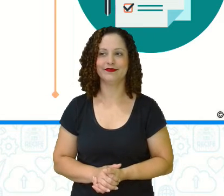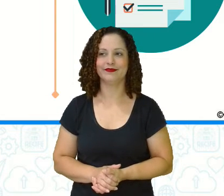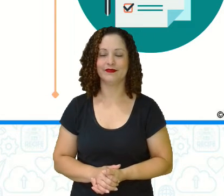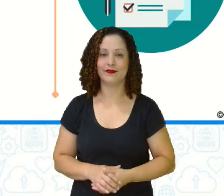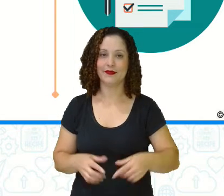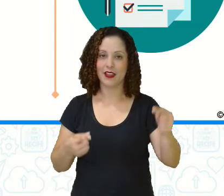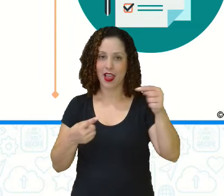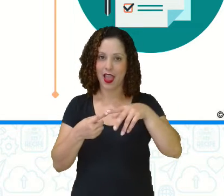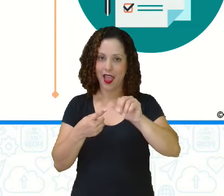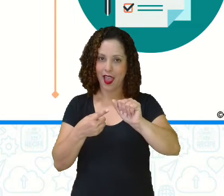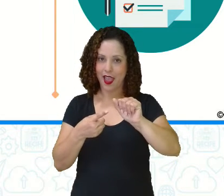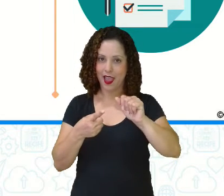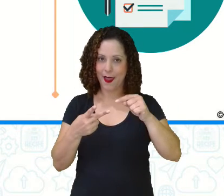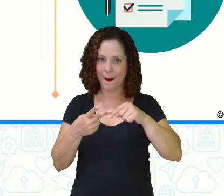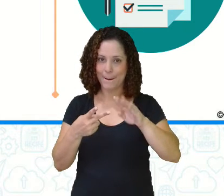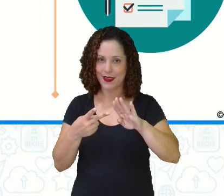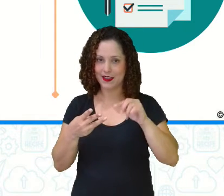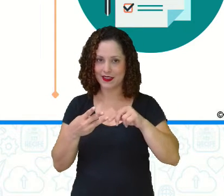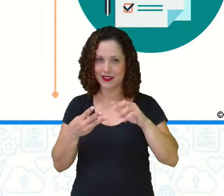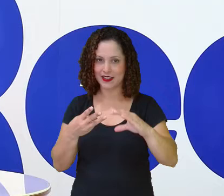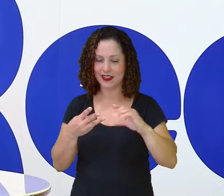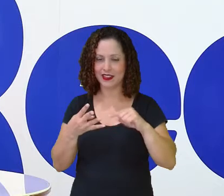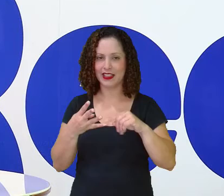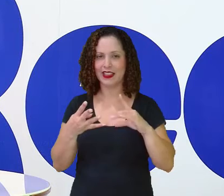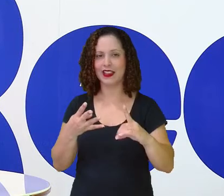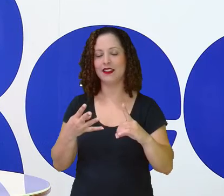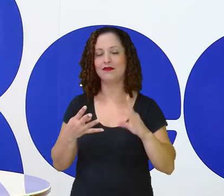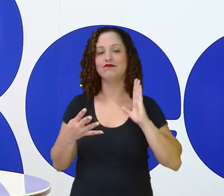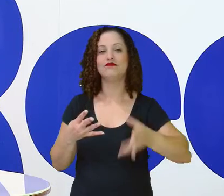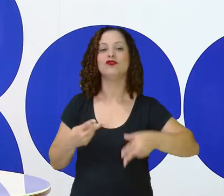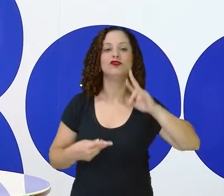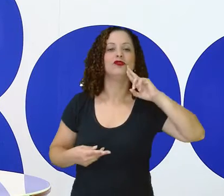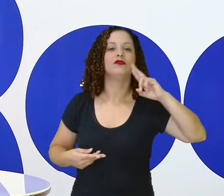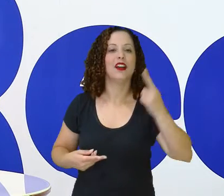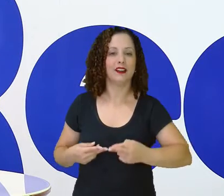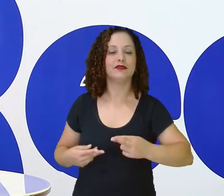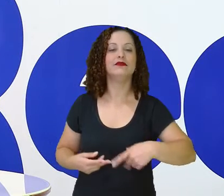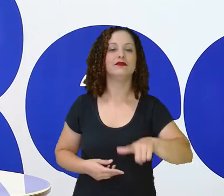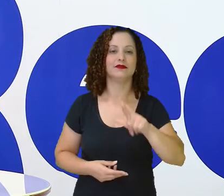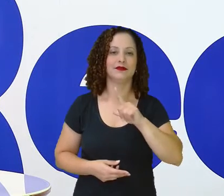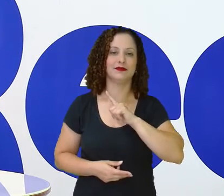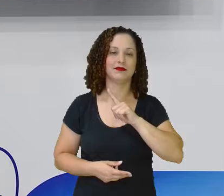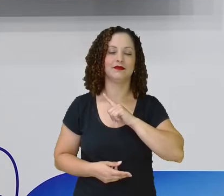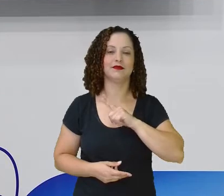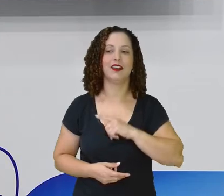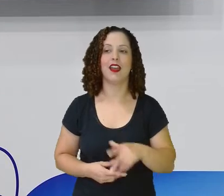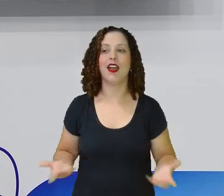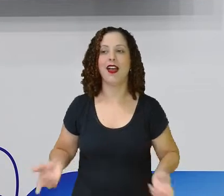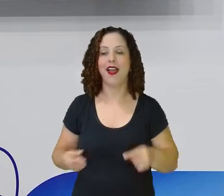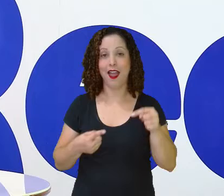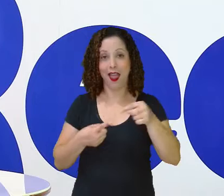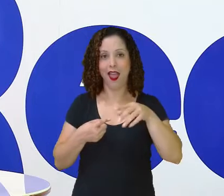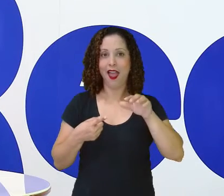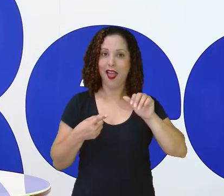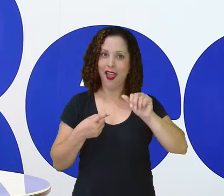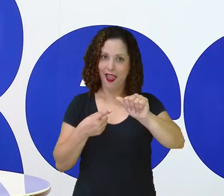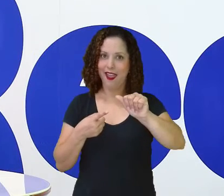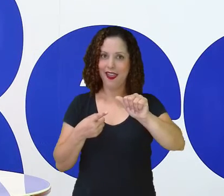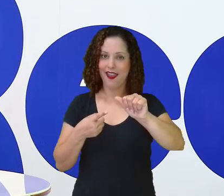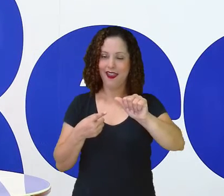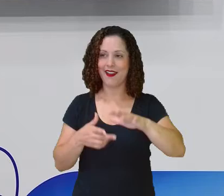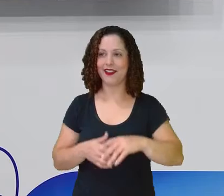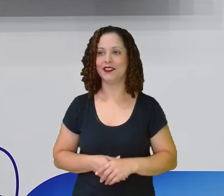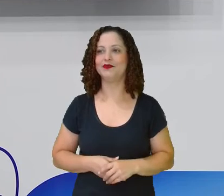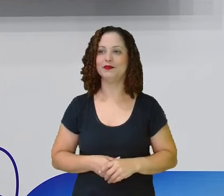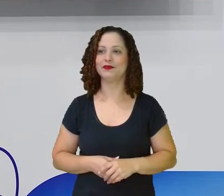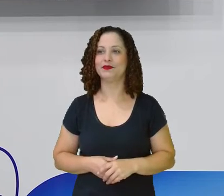Letra A, B, Já temos resposta. C ou D? Eita, Já tem tem resposta? resposta. Qual a resposta aí que Letra chegou? A. Letra